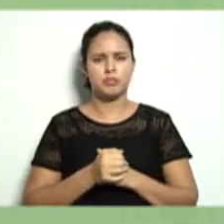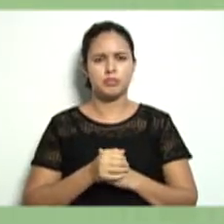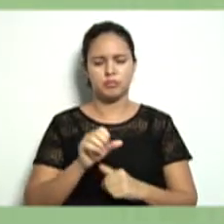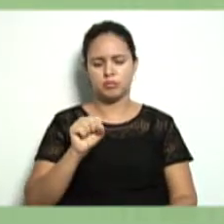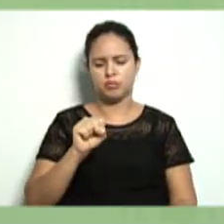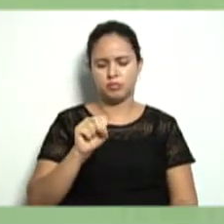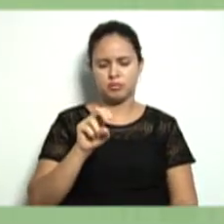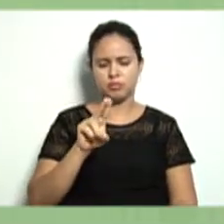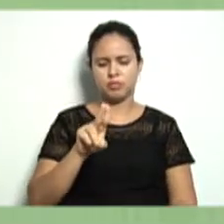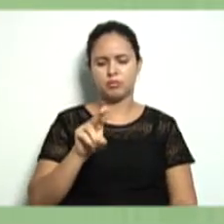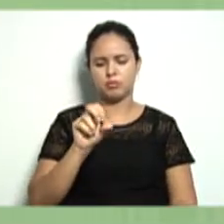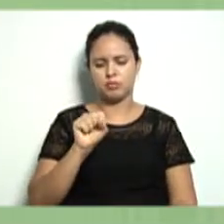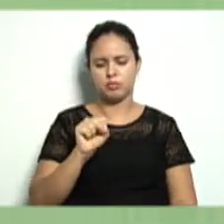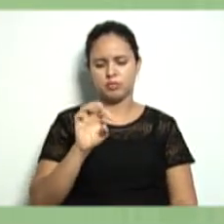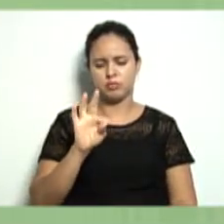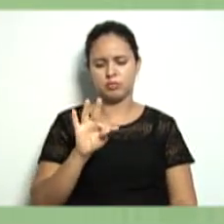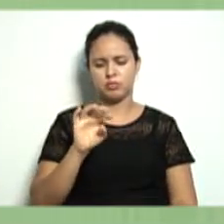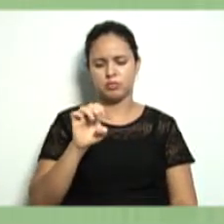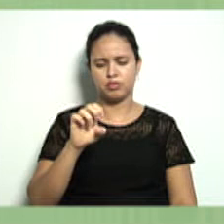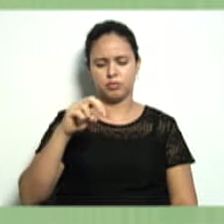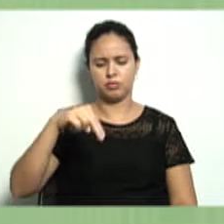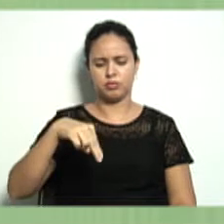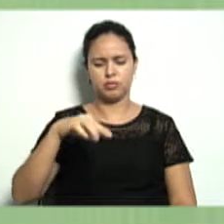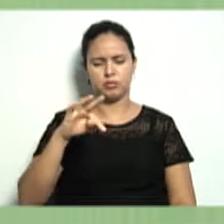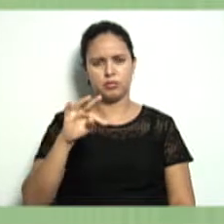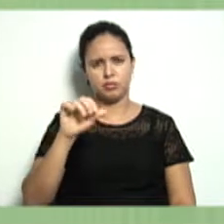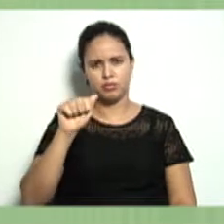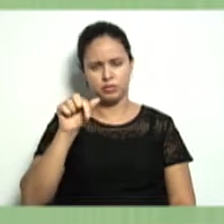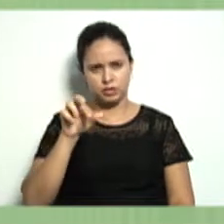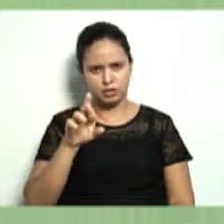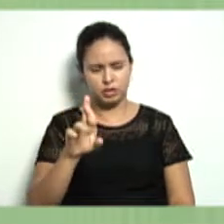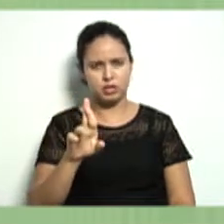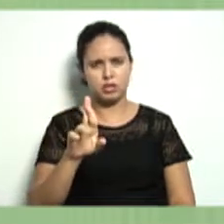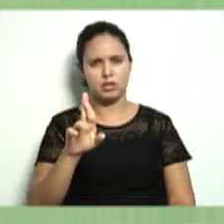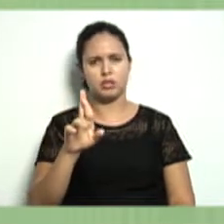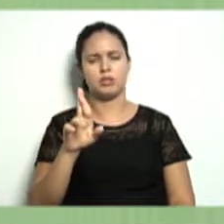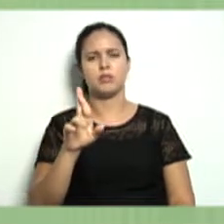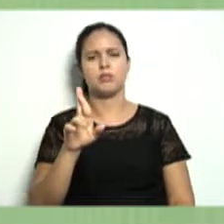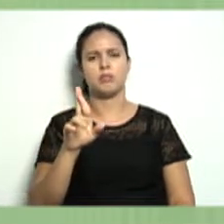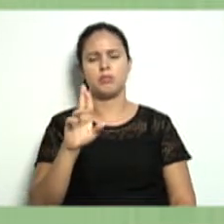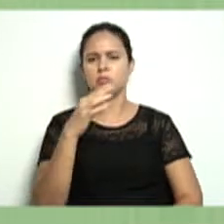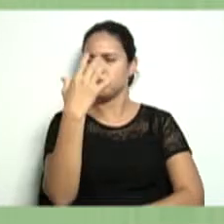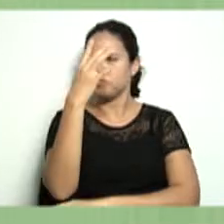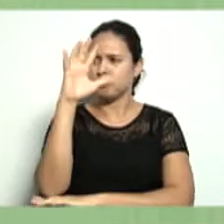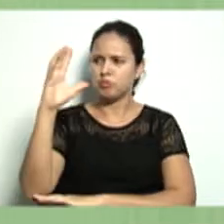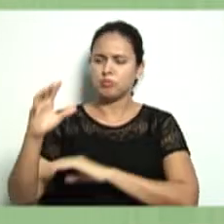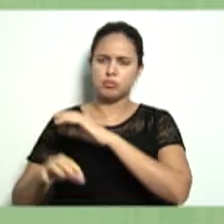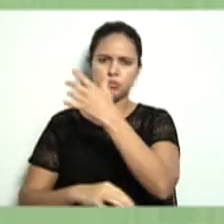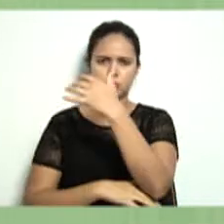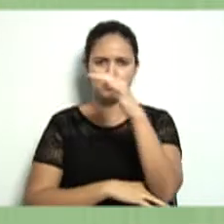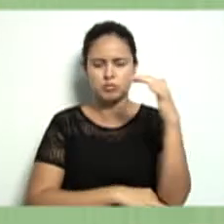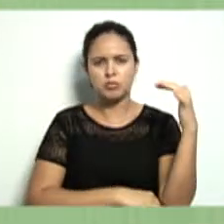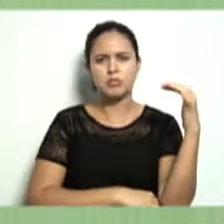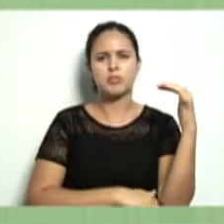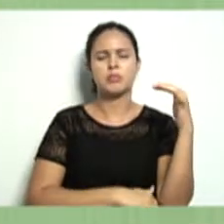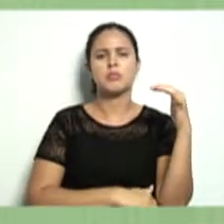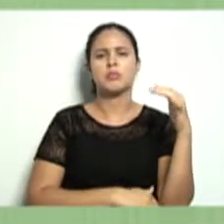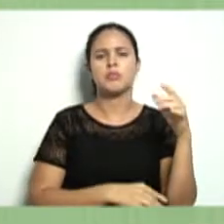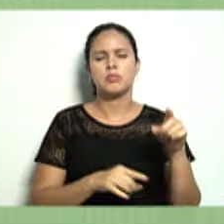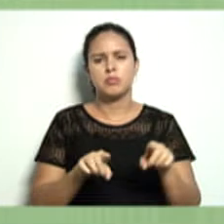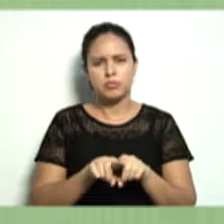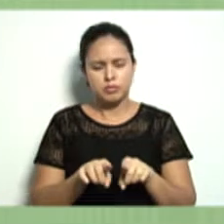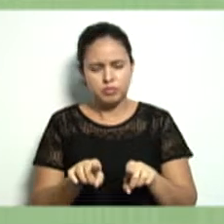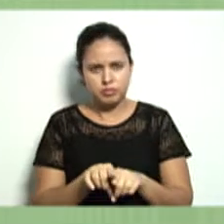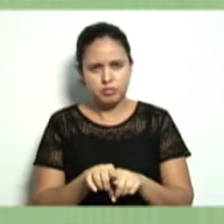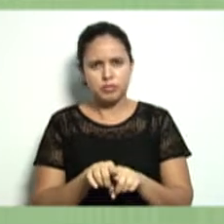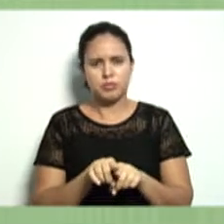Sustentar tem a ver com sustentar, tem a ver com recursos naturais, tem a